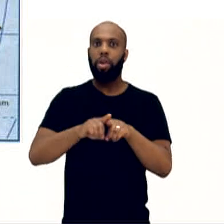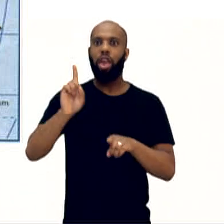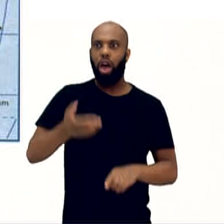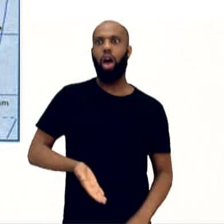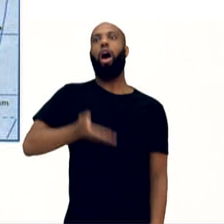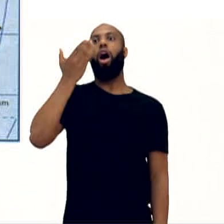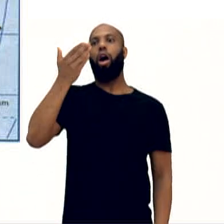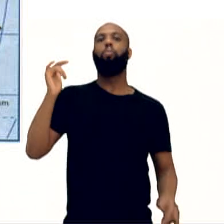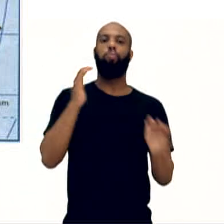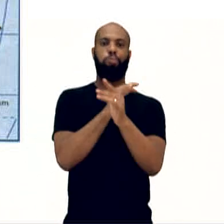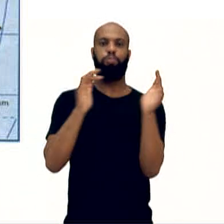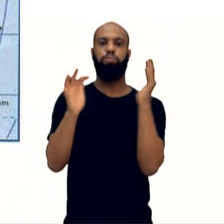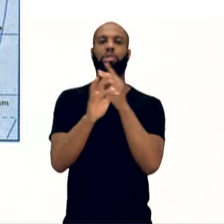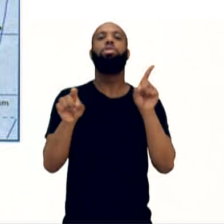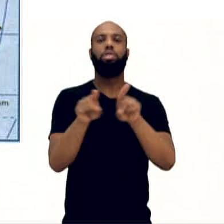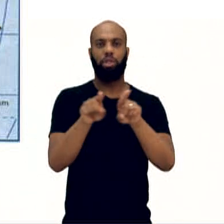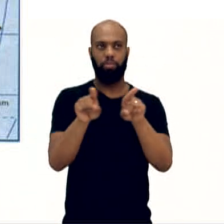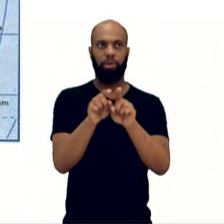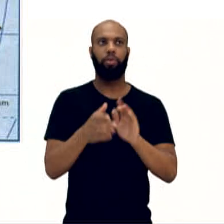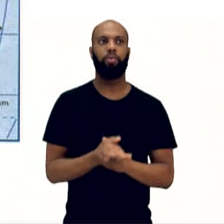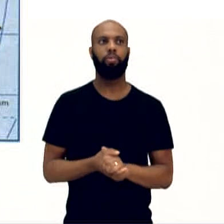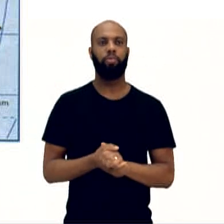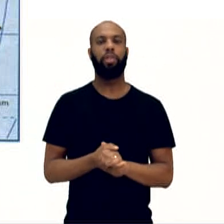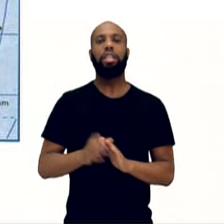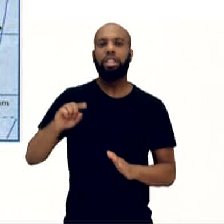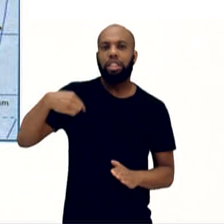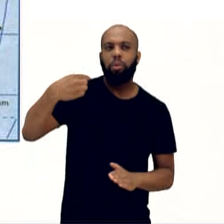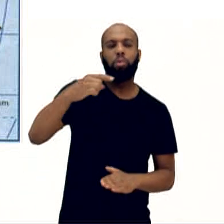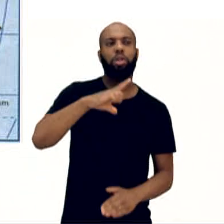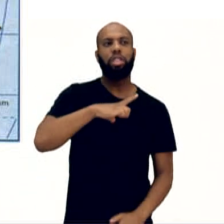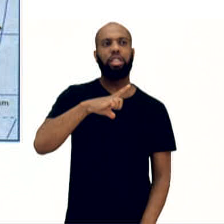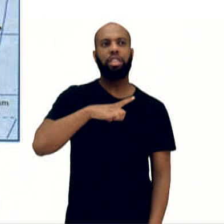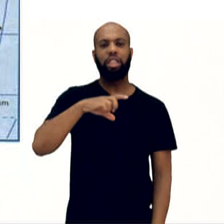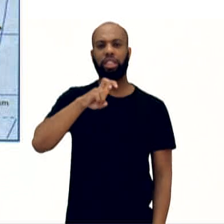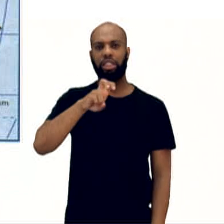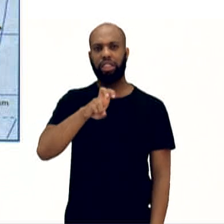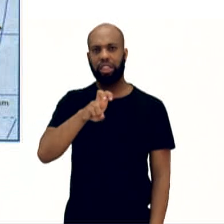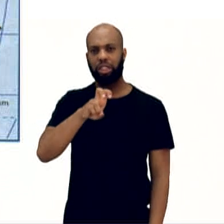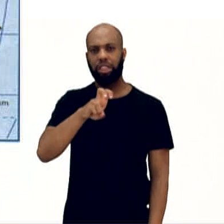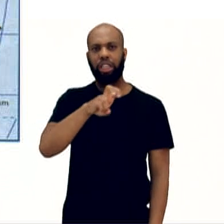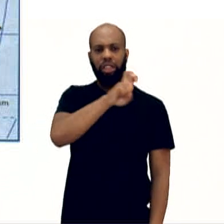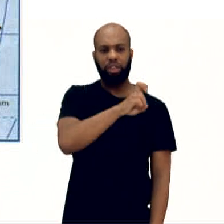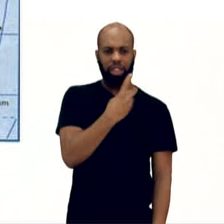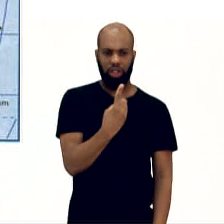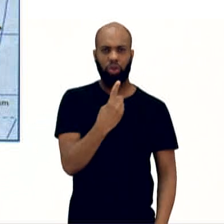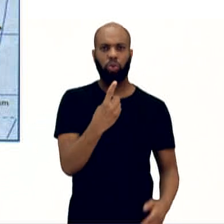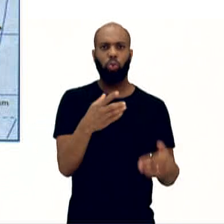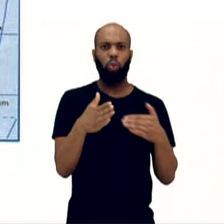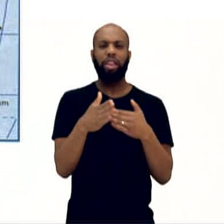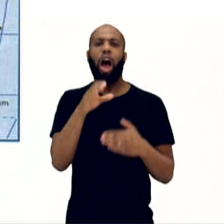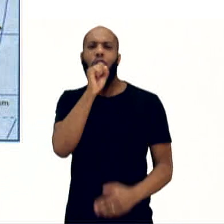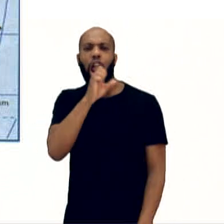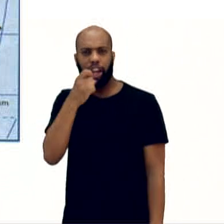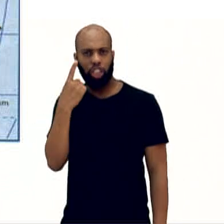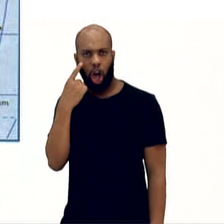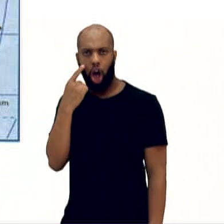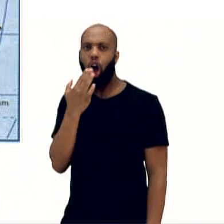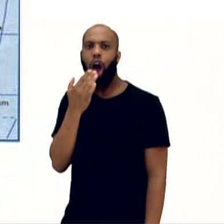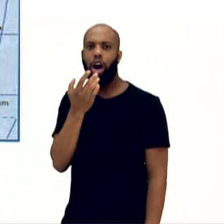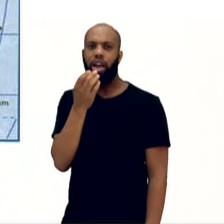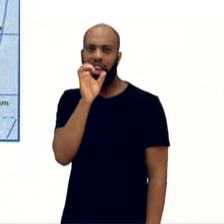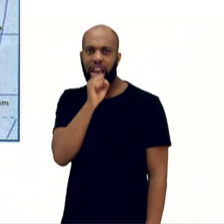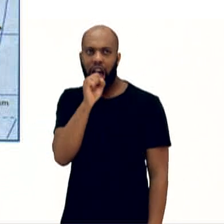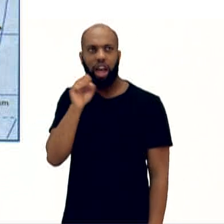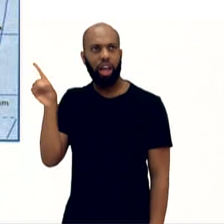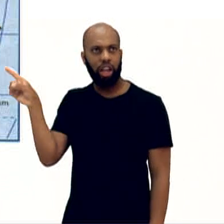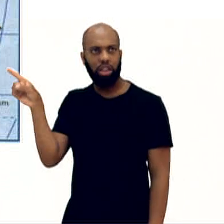elevada, se a gente for pensar, né? E depois de 51, até os que estão em laranja aqui, que a gente vê